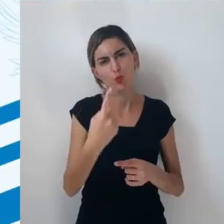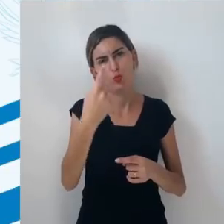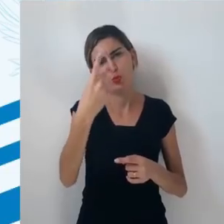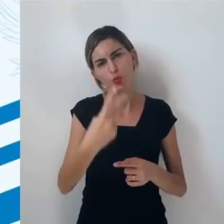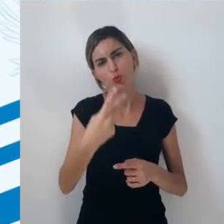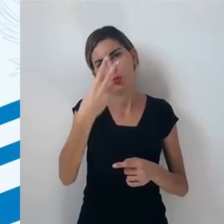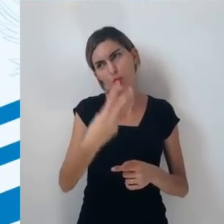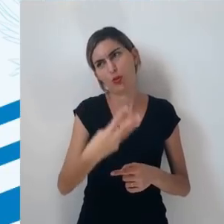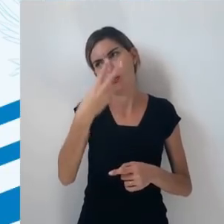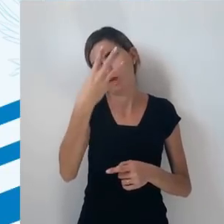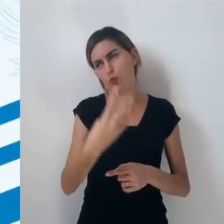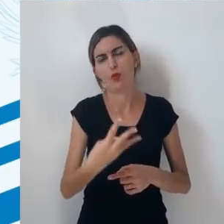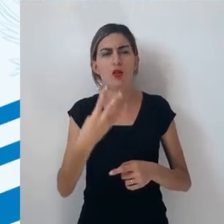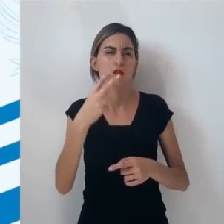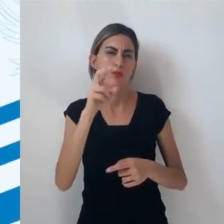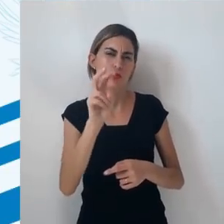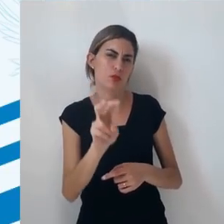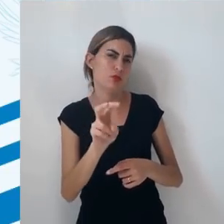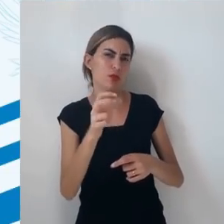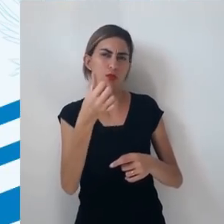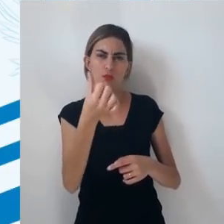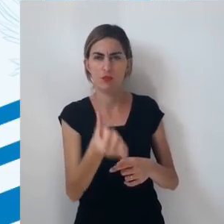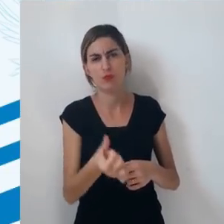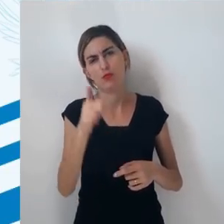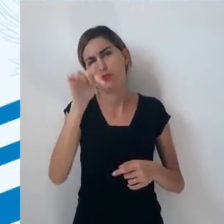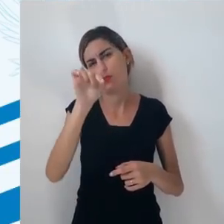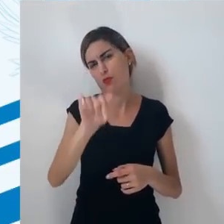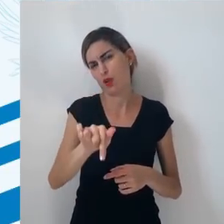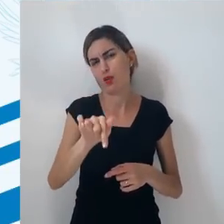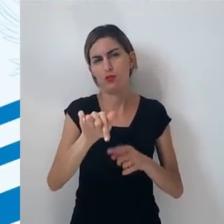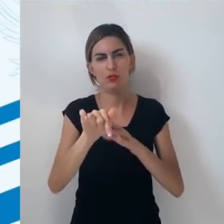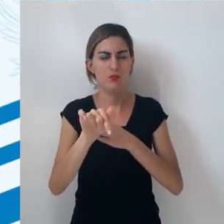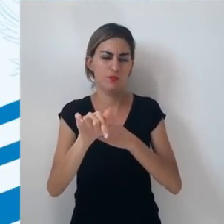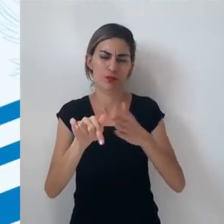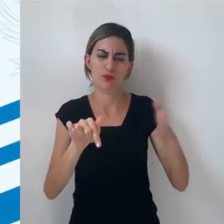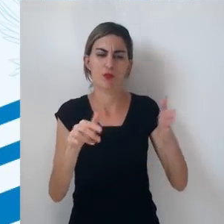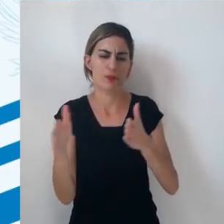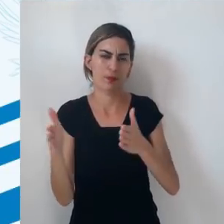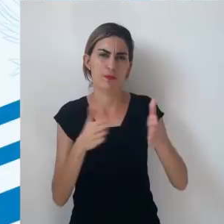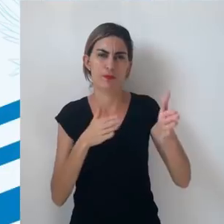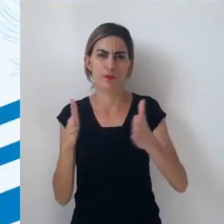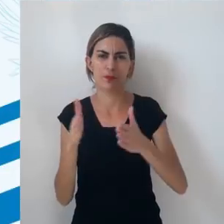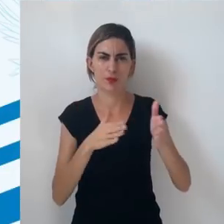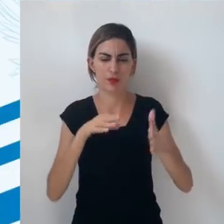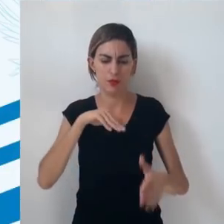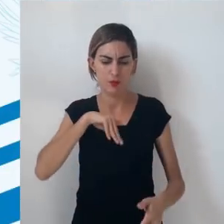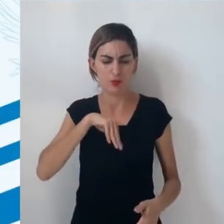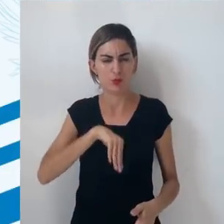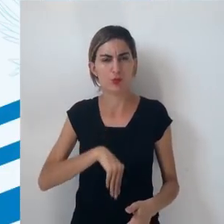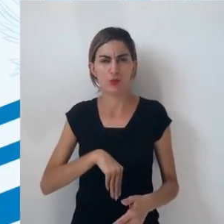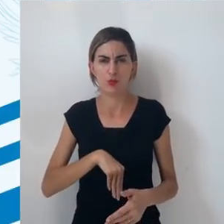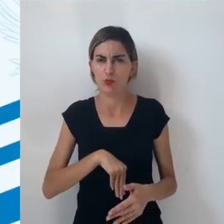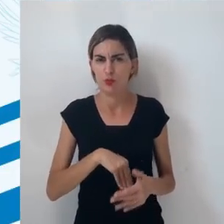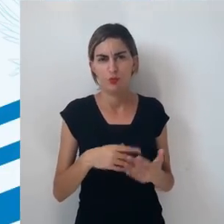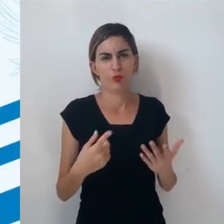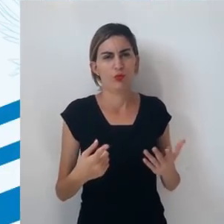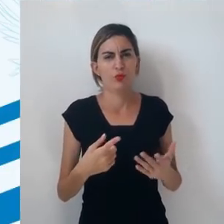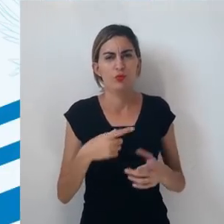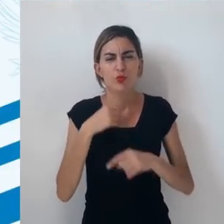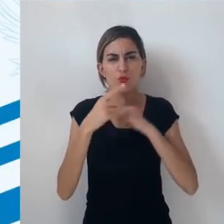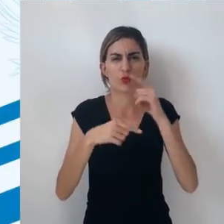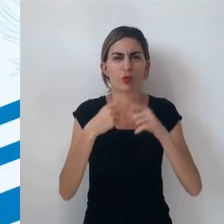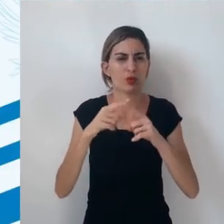1, dia 2, dia 3, dia 4, dia 5, dia 6, dia 7. Esse é o período da menstruação. Ele é